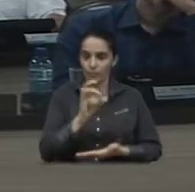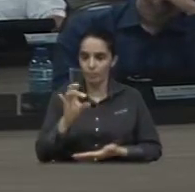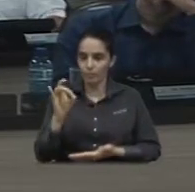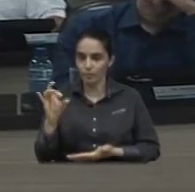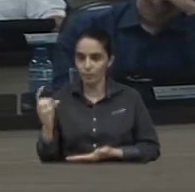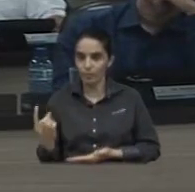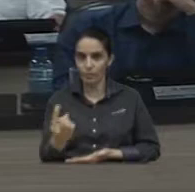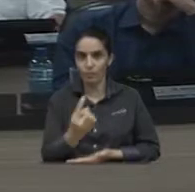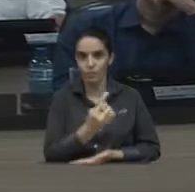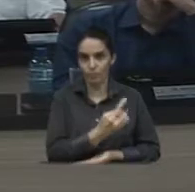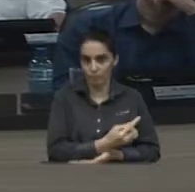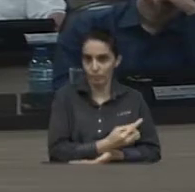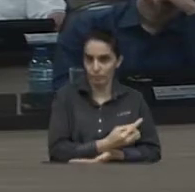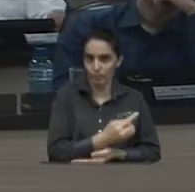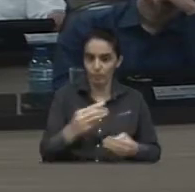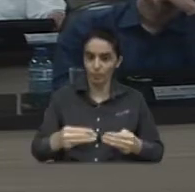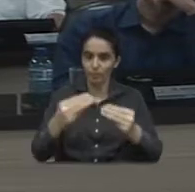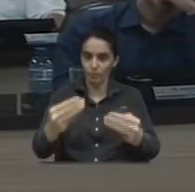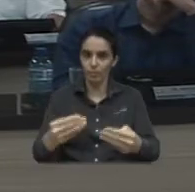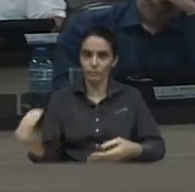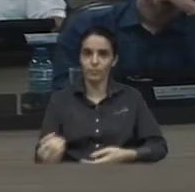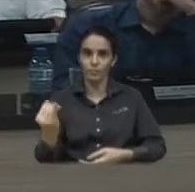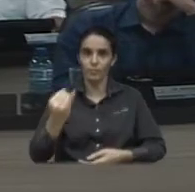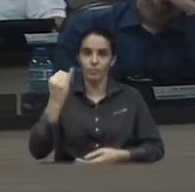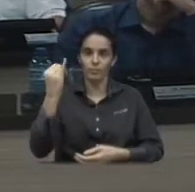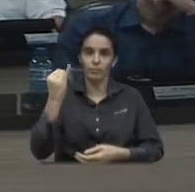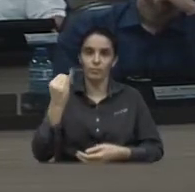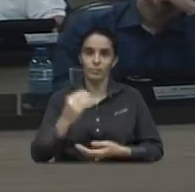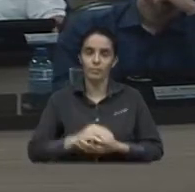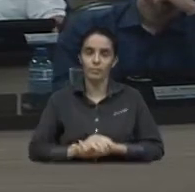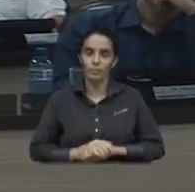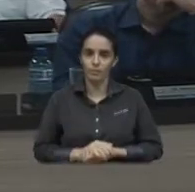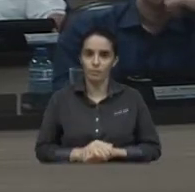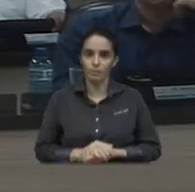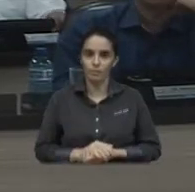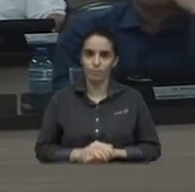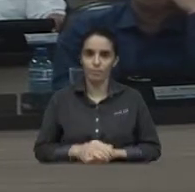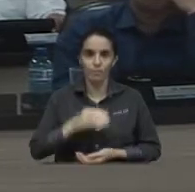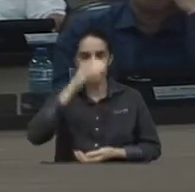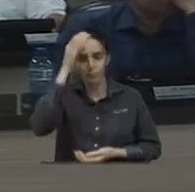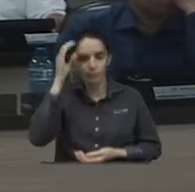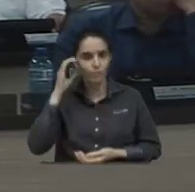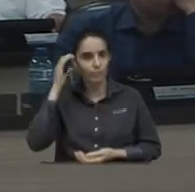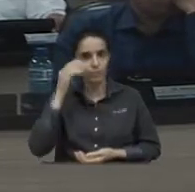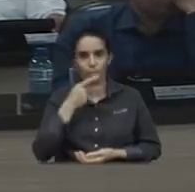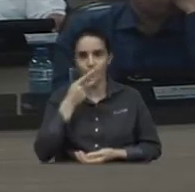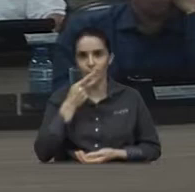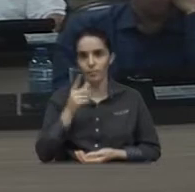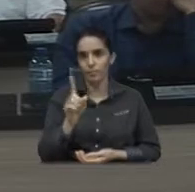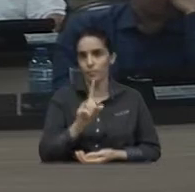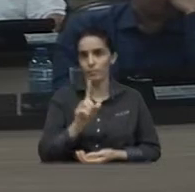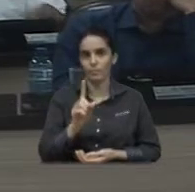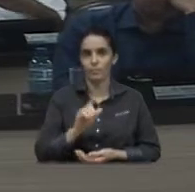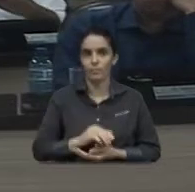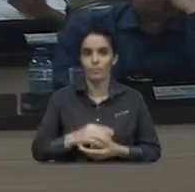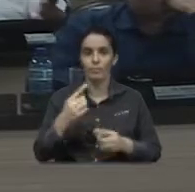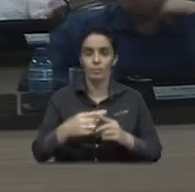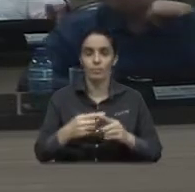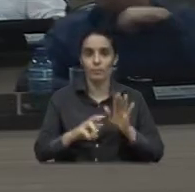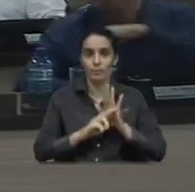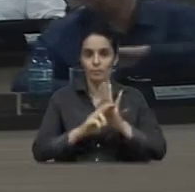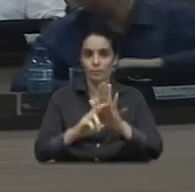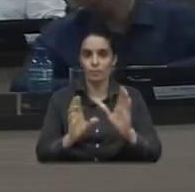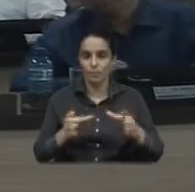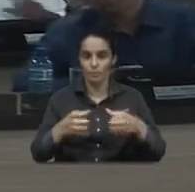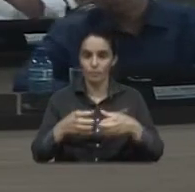proponente, toda moção tem relevância. Então, por essa razão, infelizmente, eu tenho que negar, inclusive por conta de representar um bloco parlamentar,